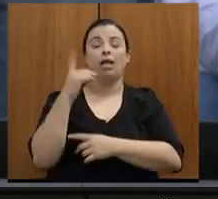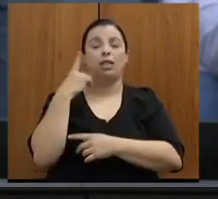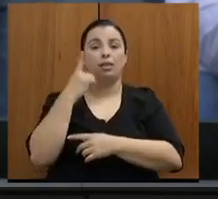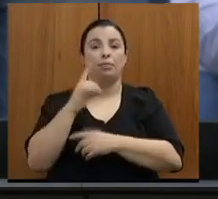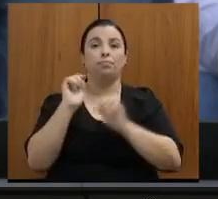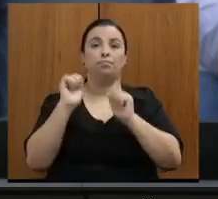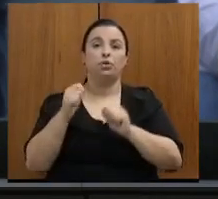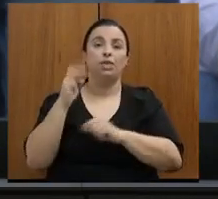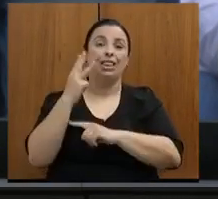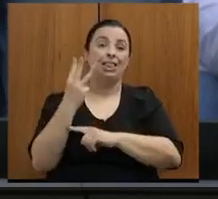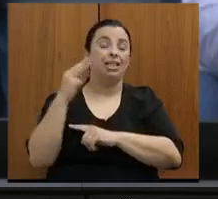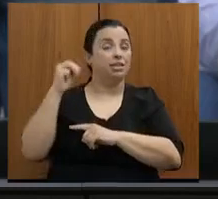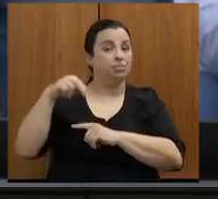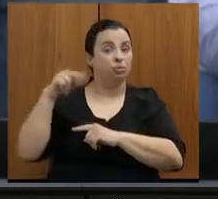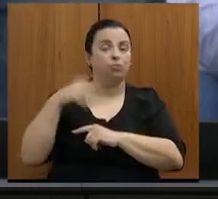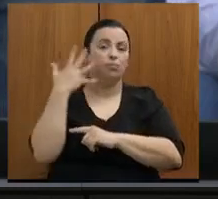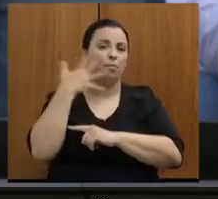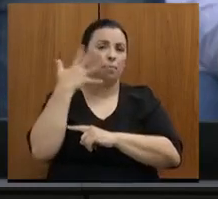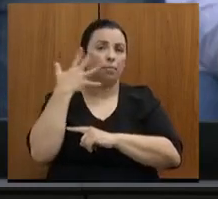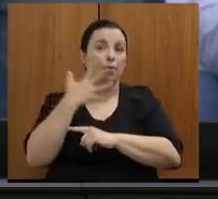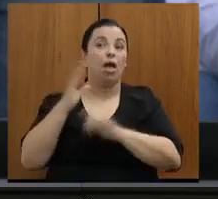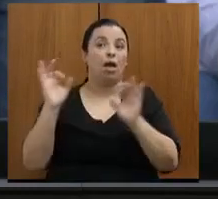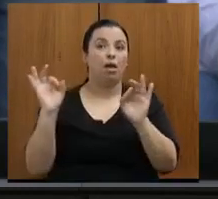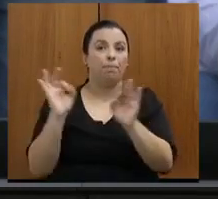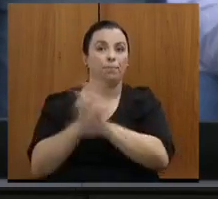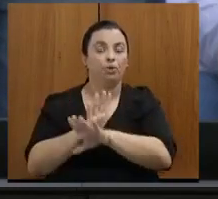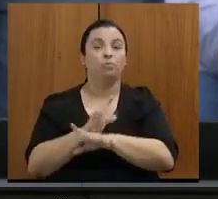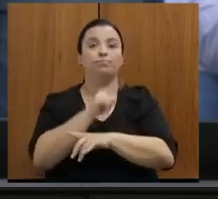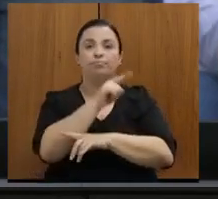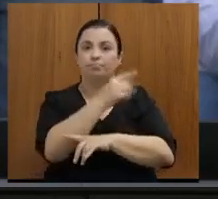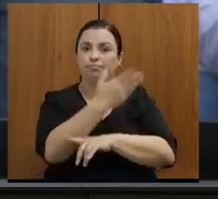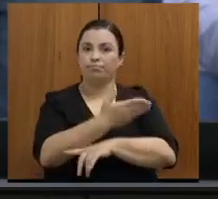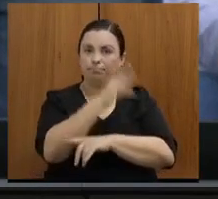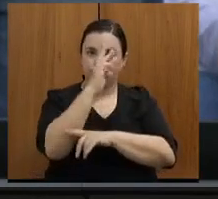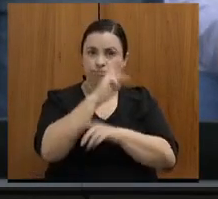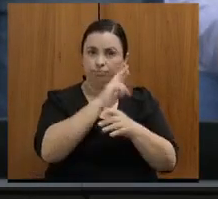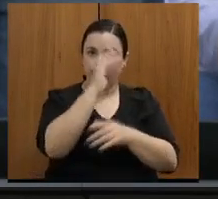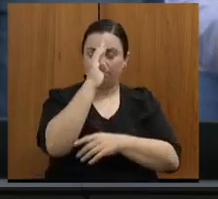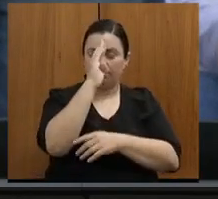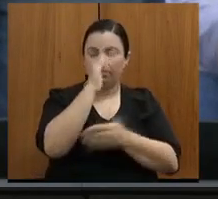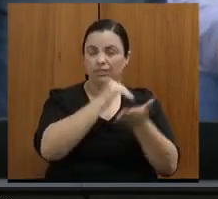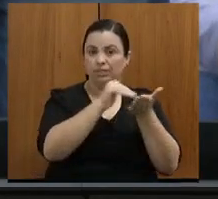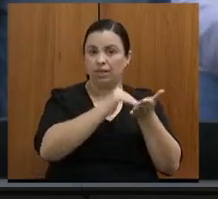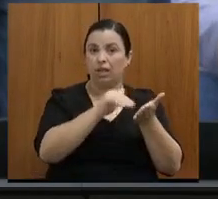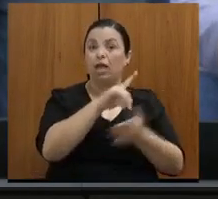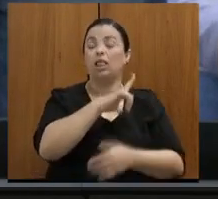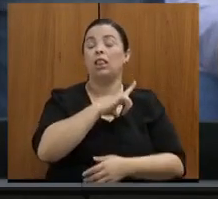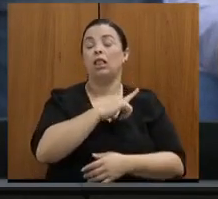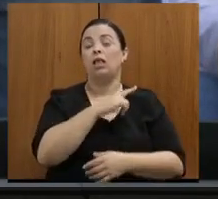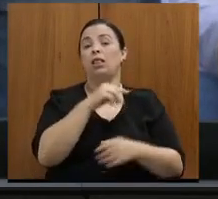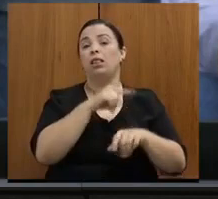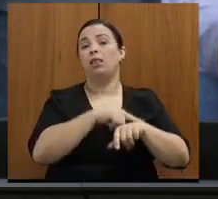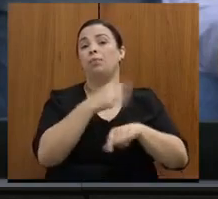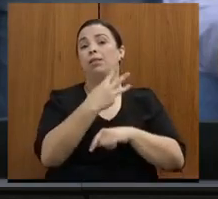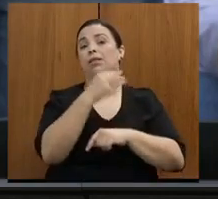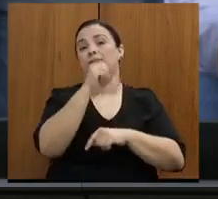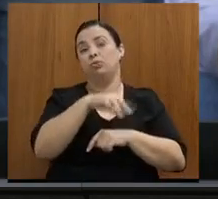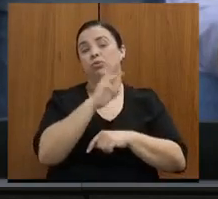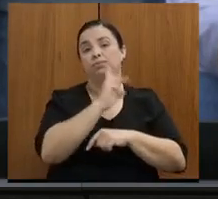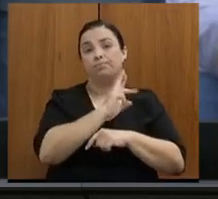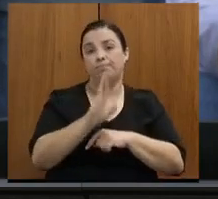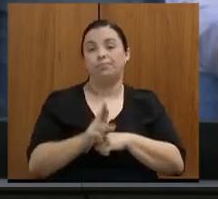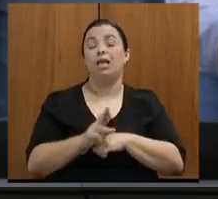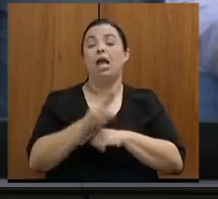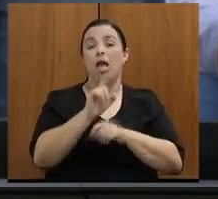prazo de até três minutos. Após cada interpelação, a autoridade estadual disporará de até três minutos para respondê-la. Após a resposta da autoridade